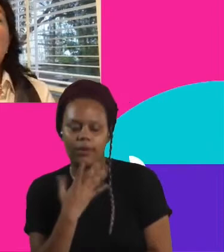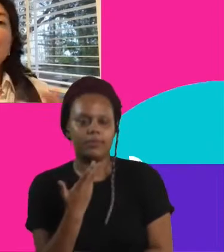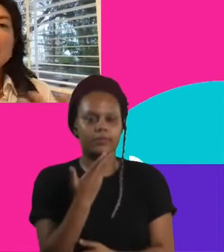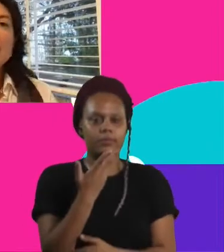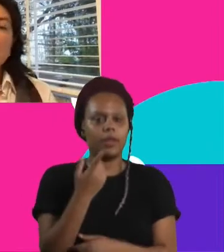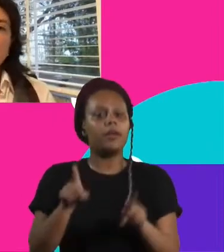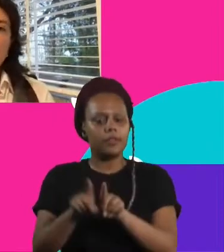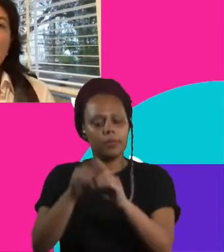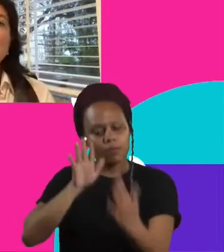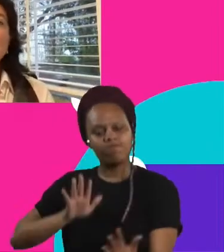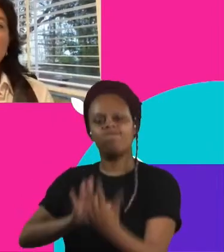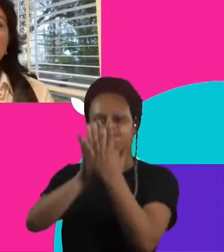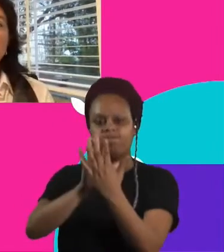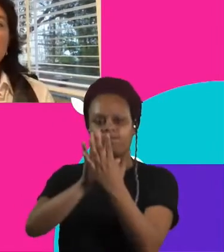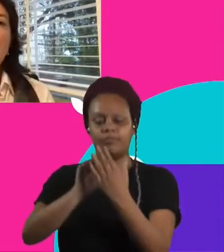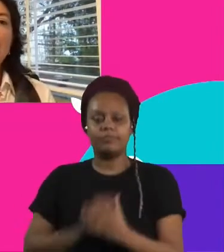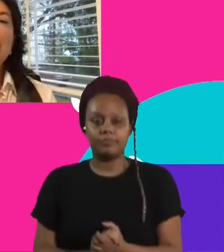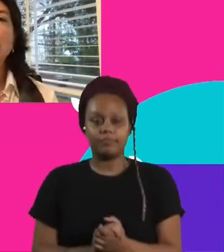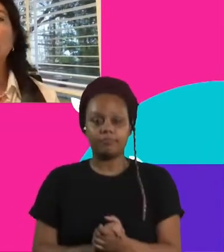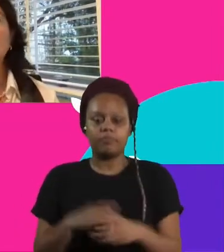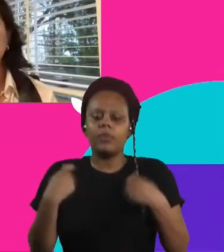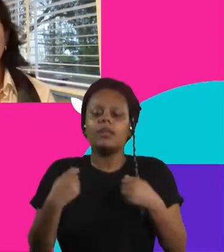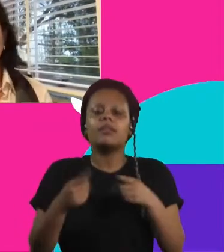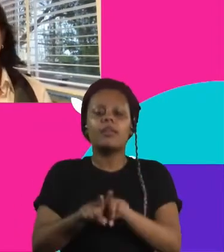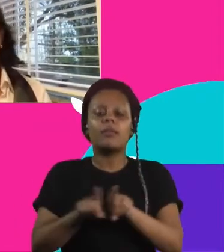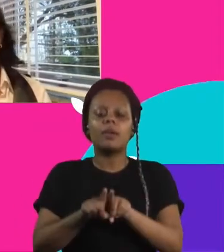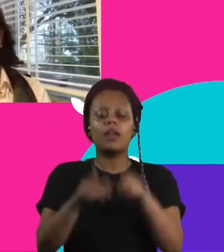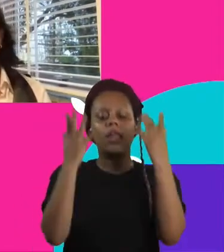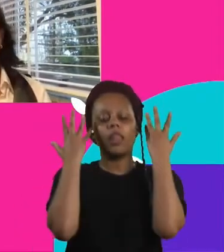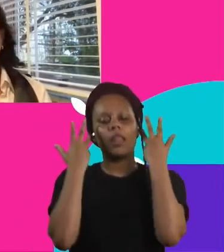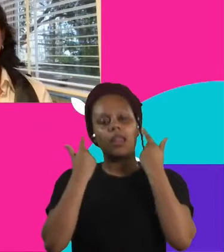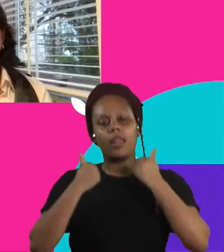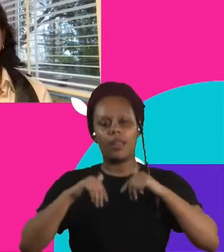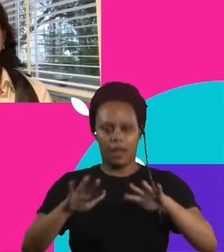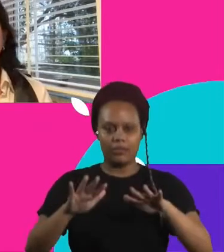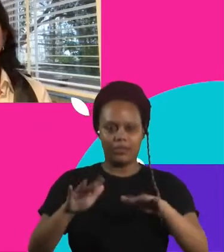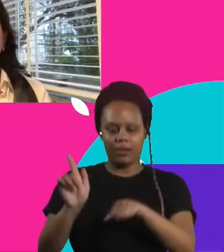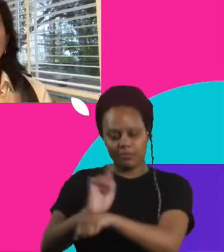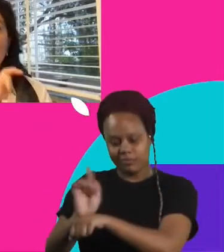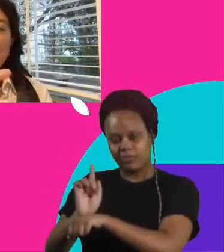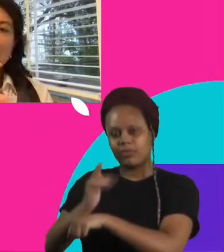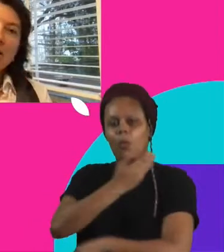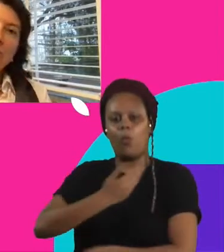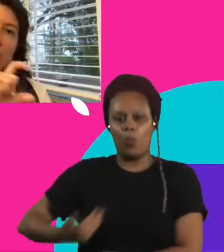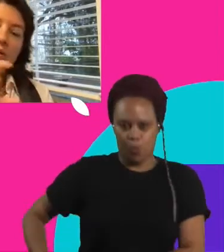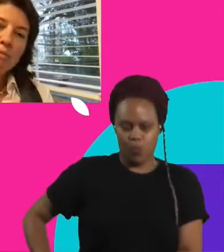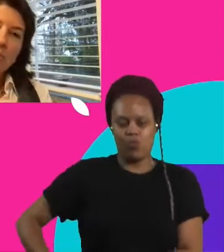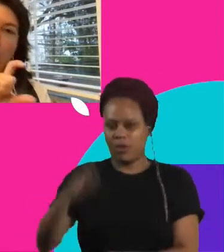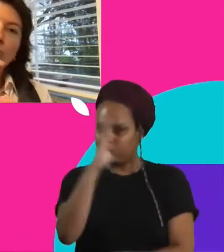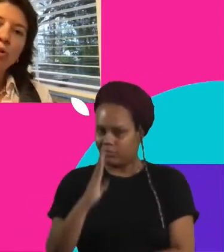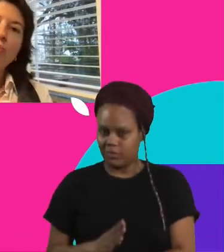e deve ser um ativo, né, na qualificação da gestão pública no Brasil. Então, a gente acredita que esse é